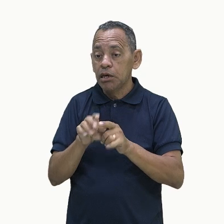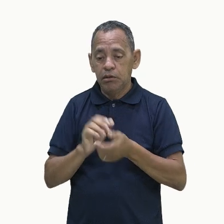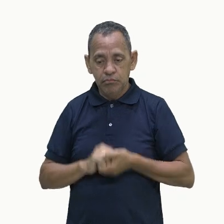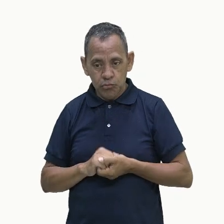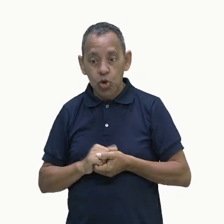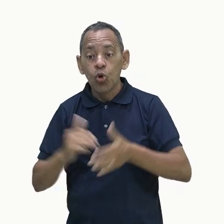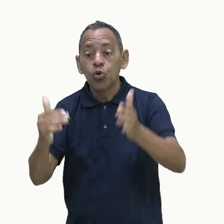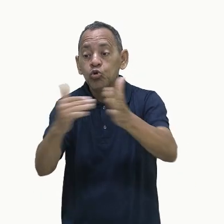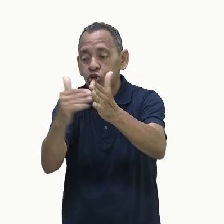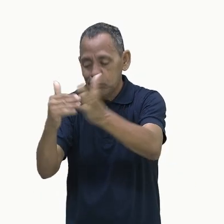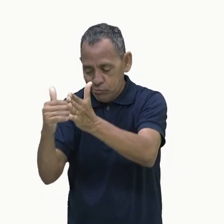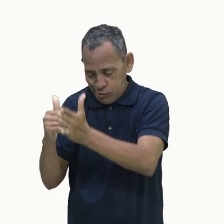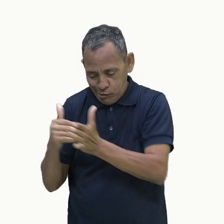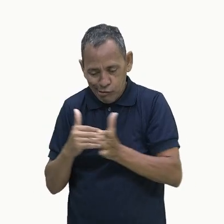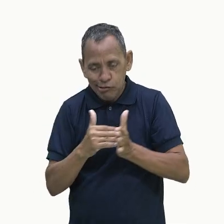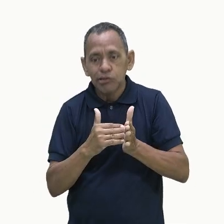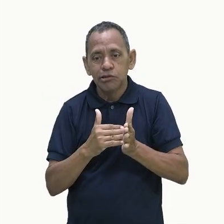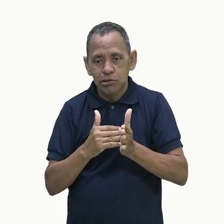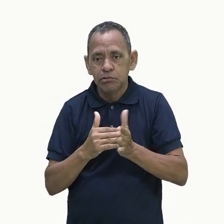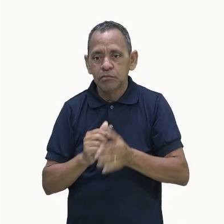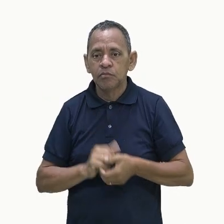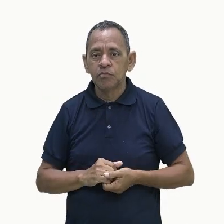vejam aí que ele